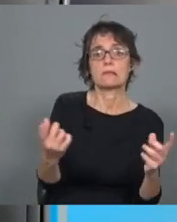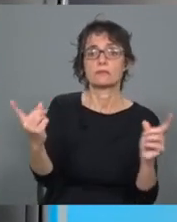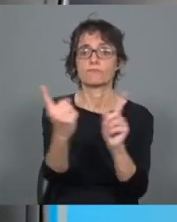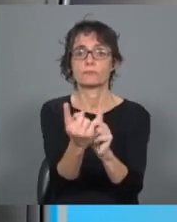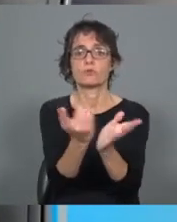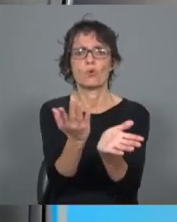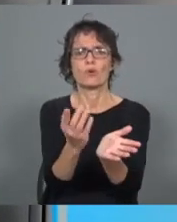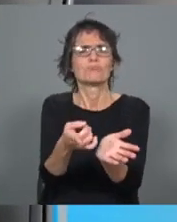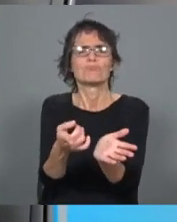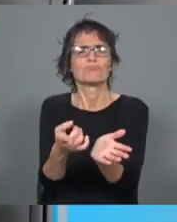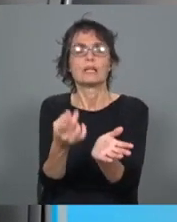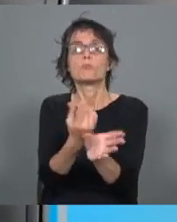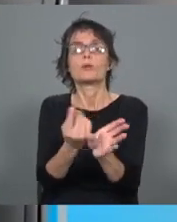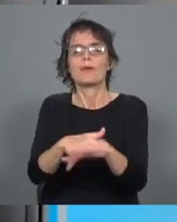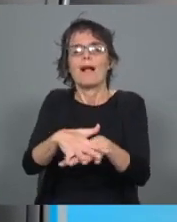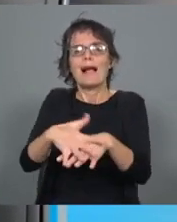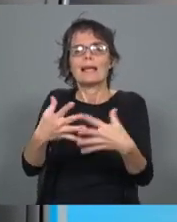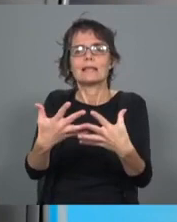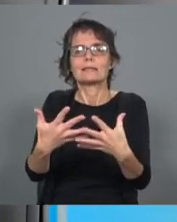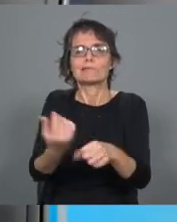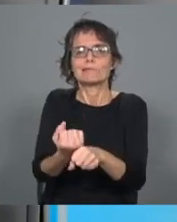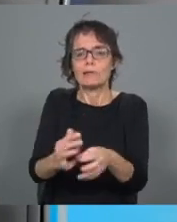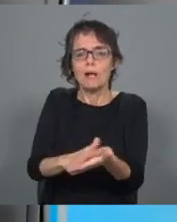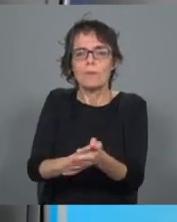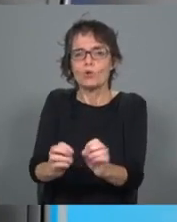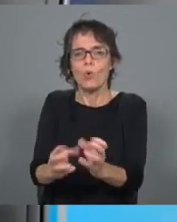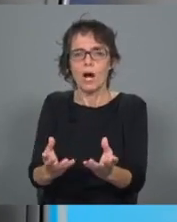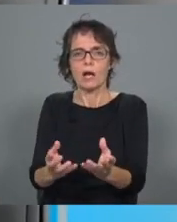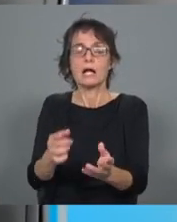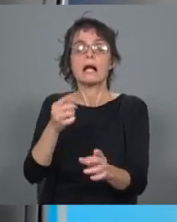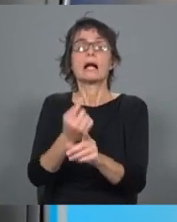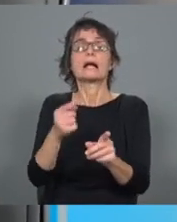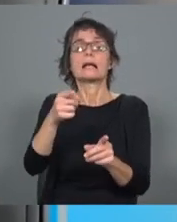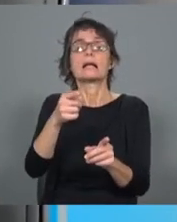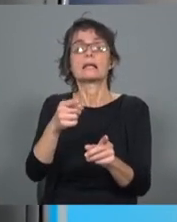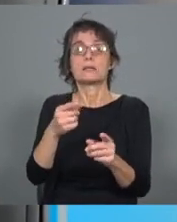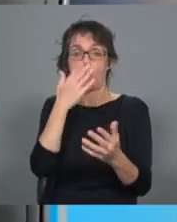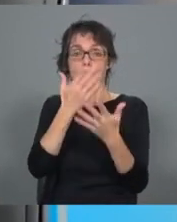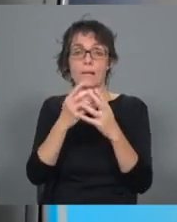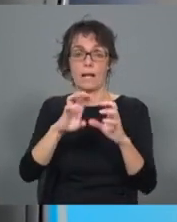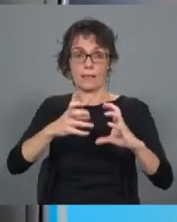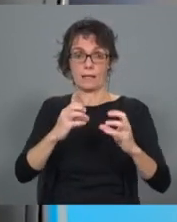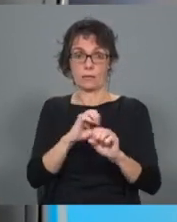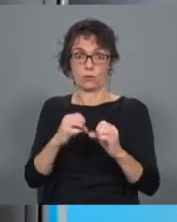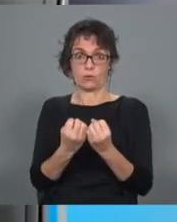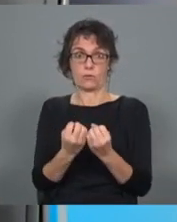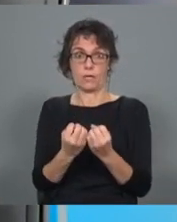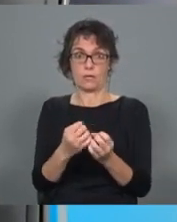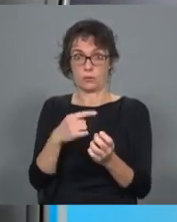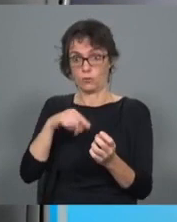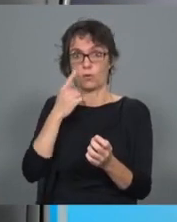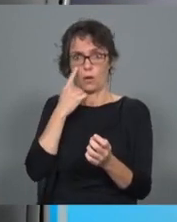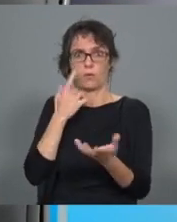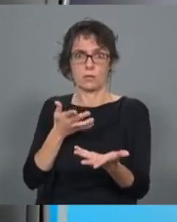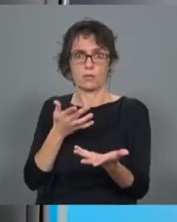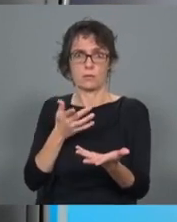Esta situação é particularmente complexa, porque juntou às crises sociais que nós já tínhamos alguma experiência, uma